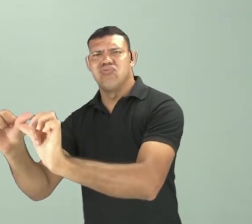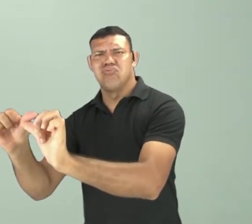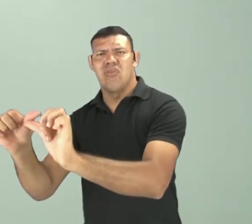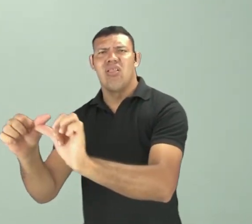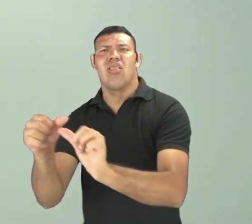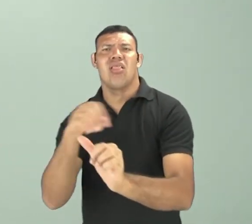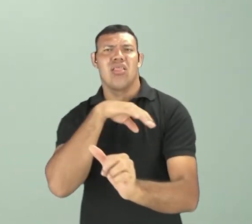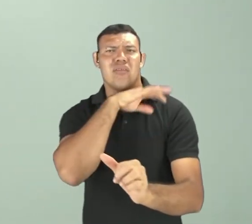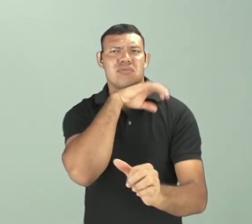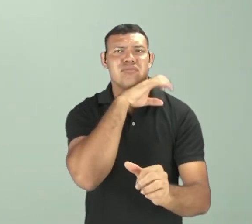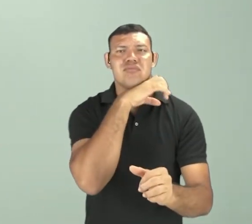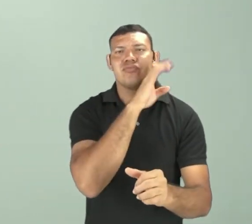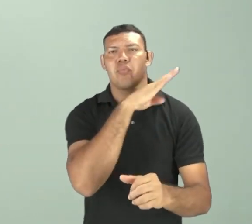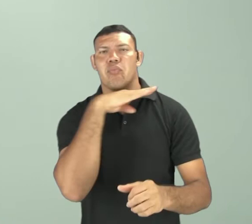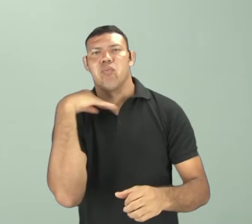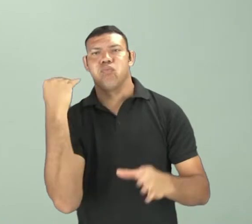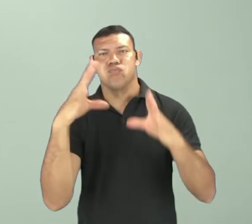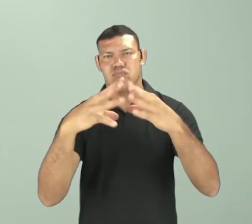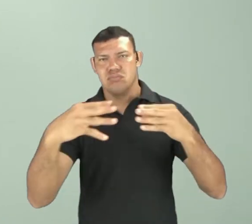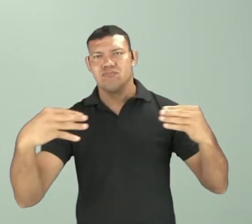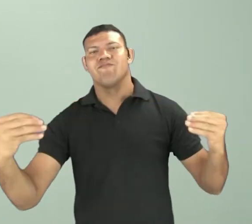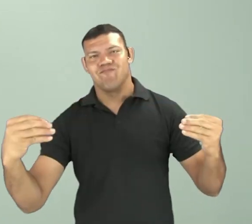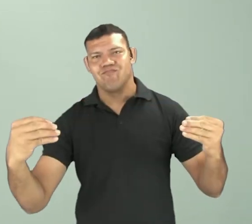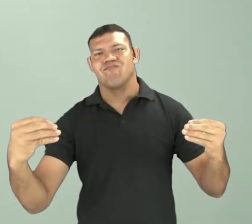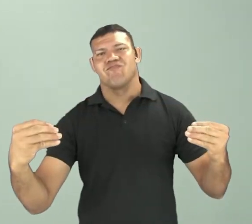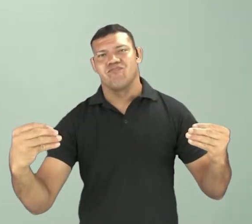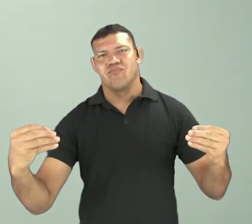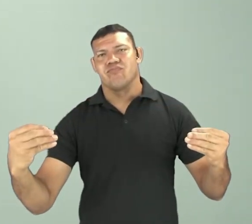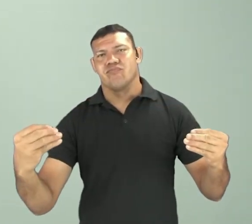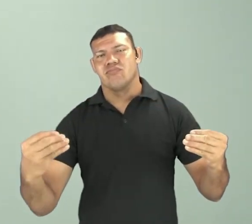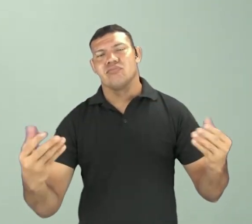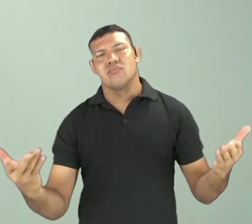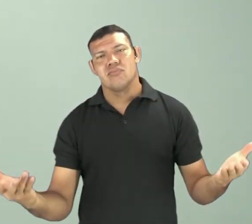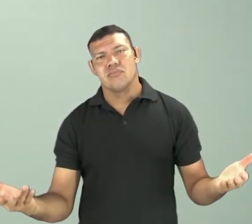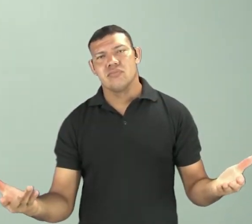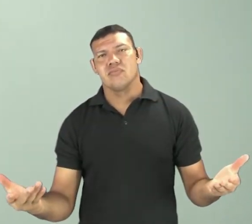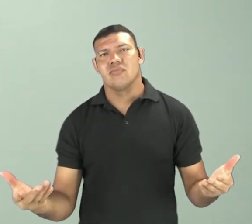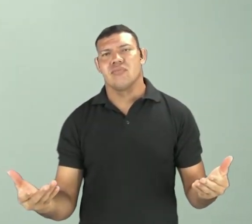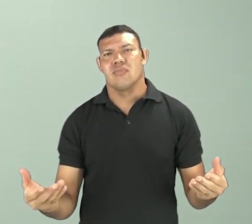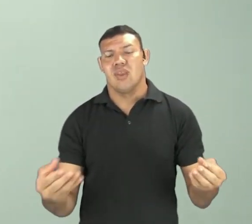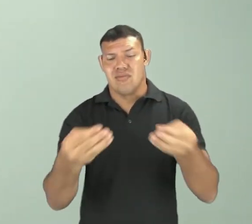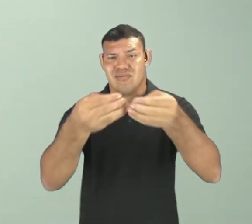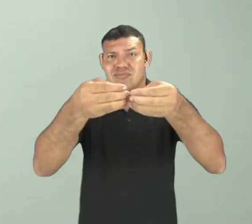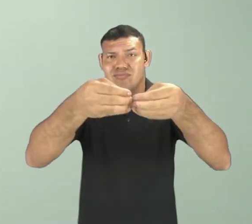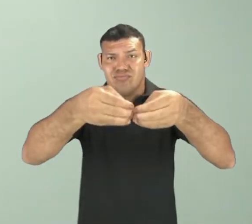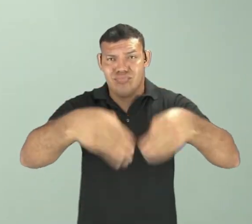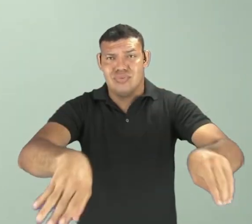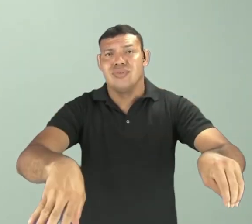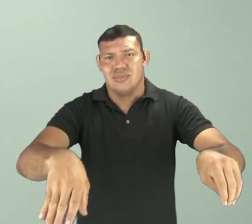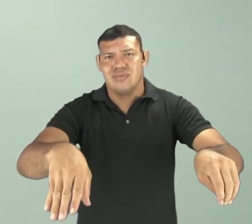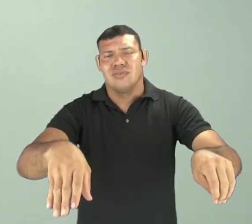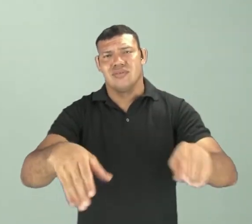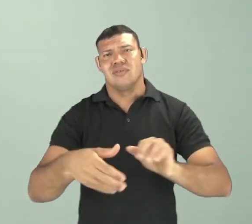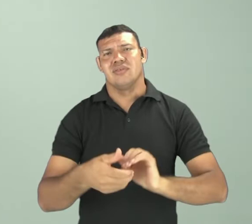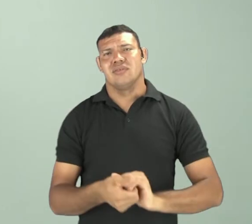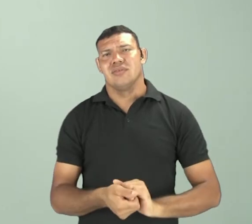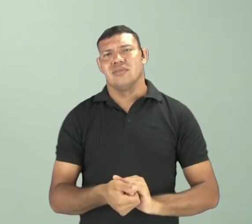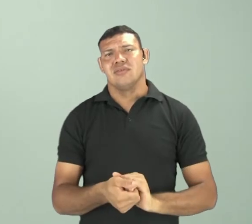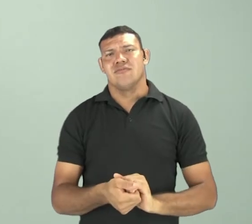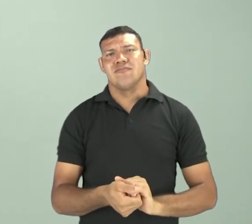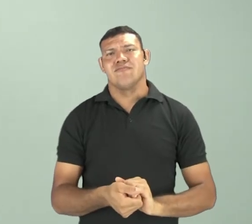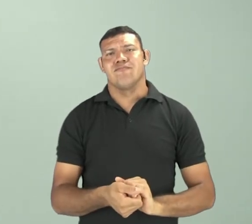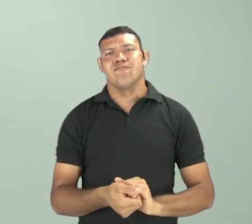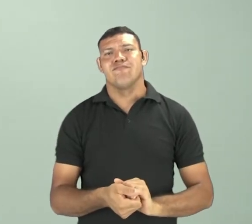que a vida animal ela tem. Afetando essas condições ambientais, pode